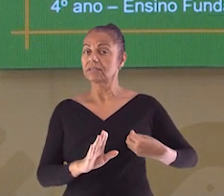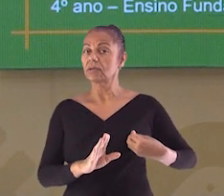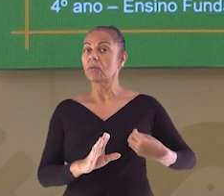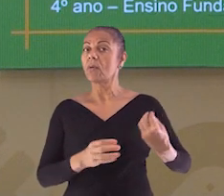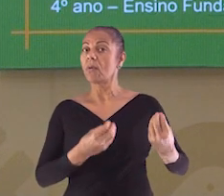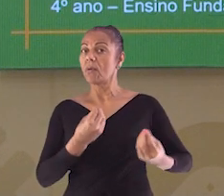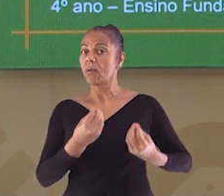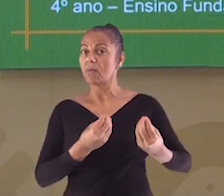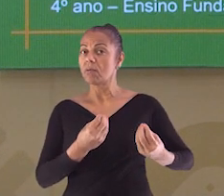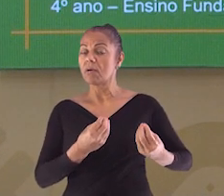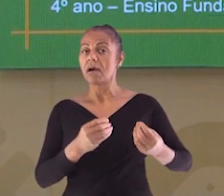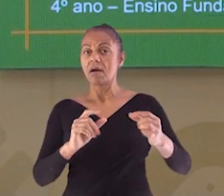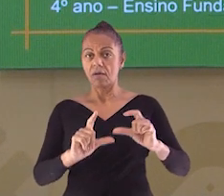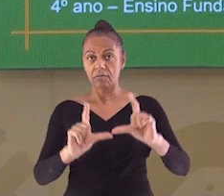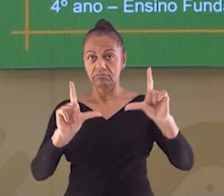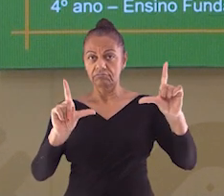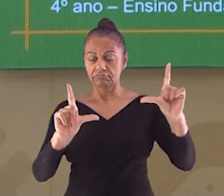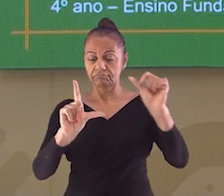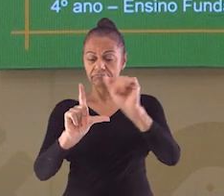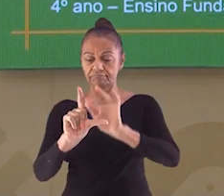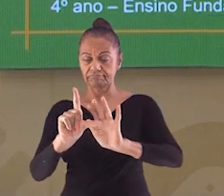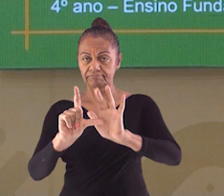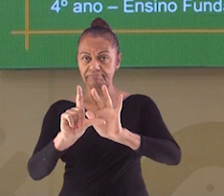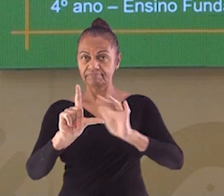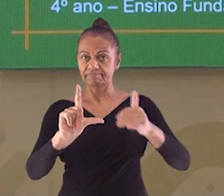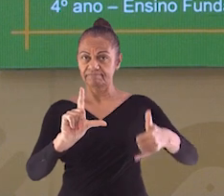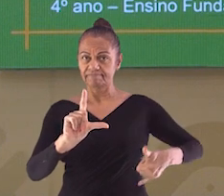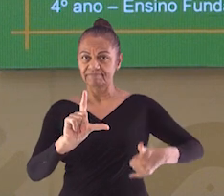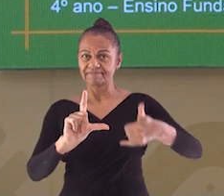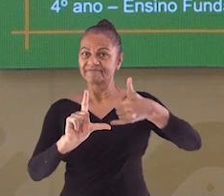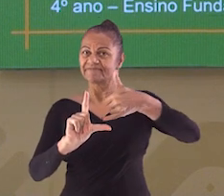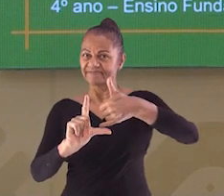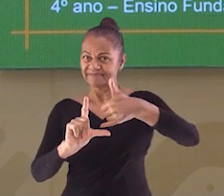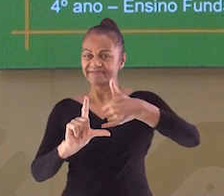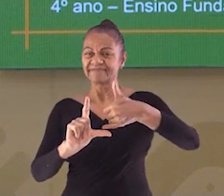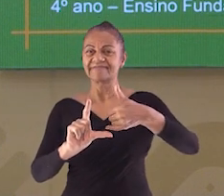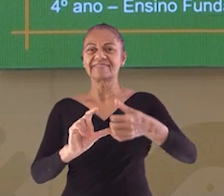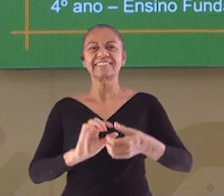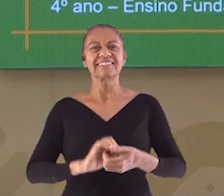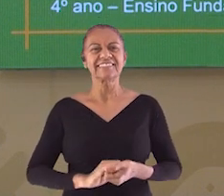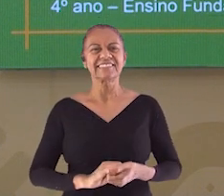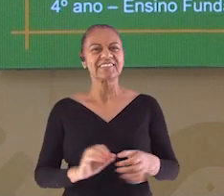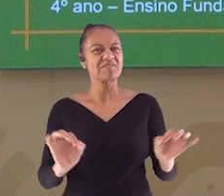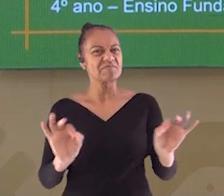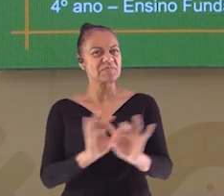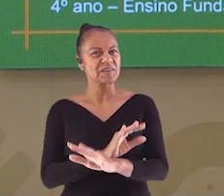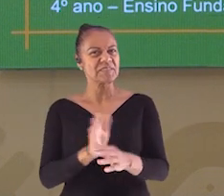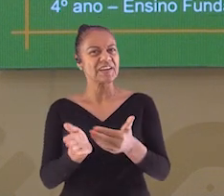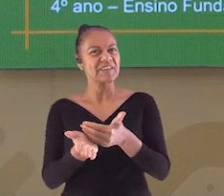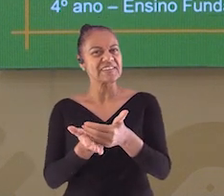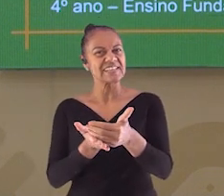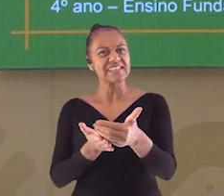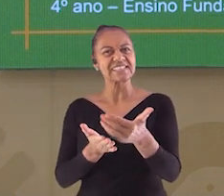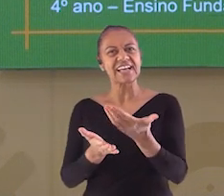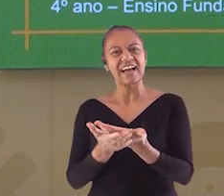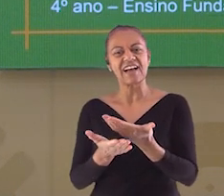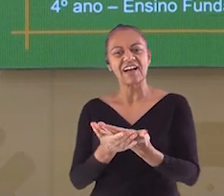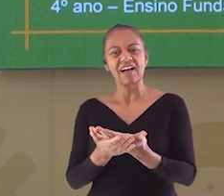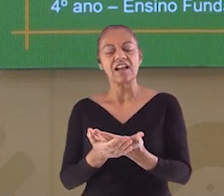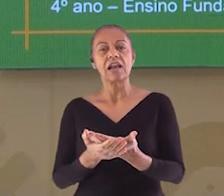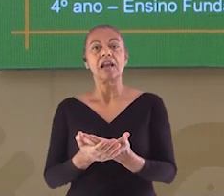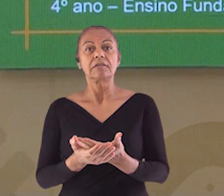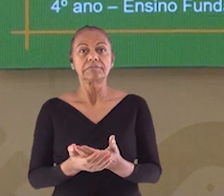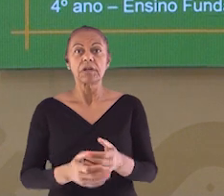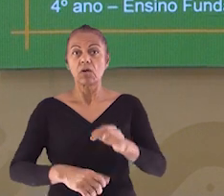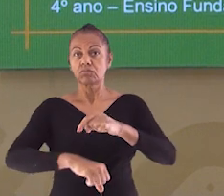e aponte para o QR Code que está aparecendo na tela. Ok? Então, prontos para iniciar a aula. A contagem do tempo,